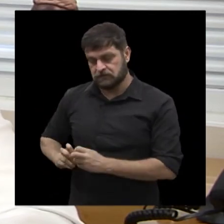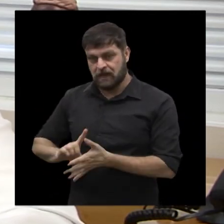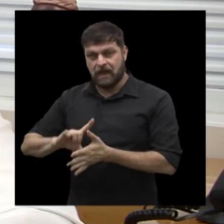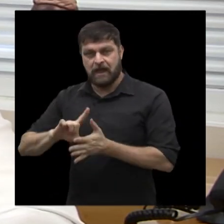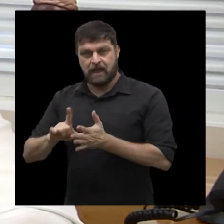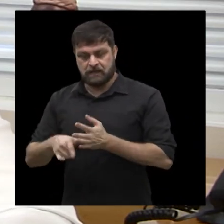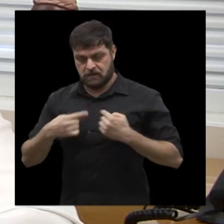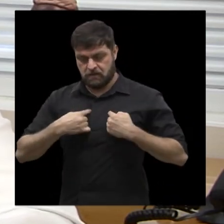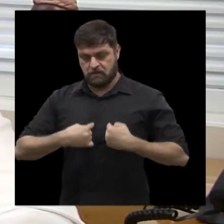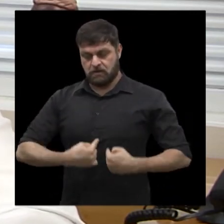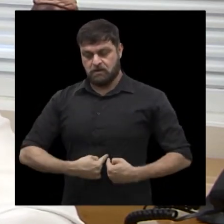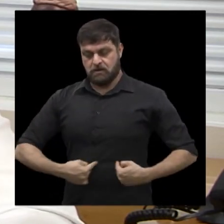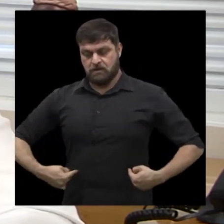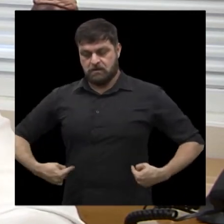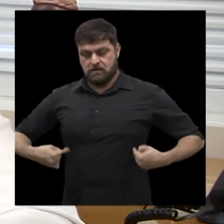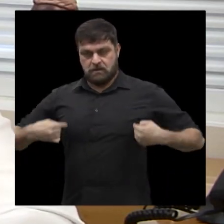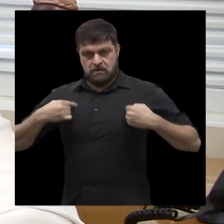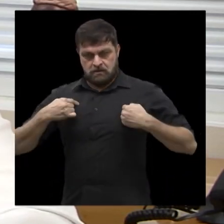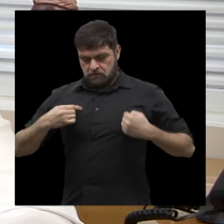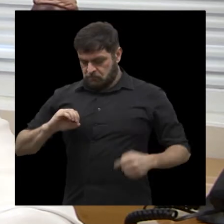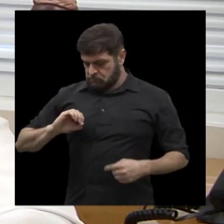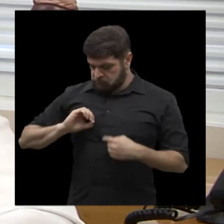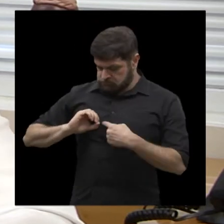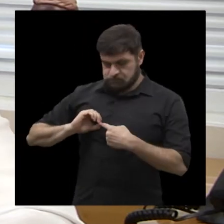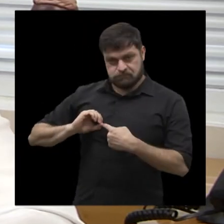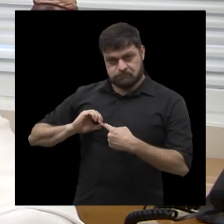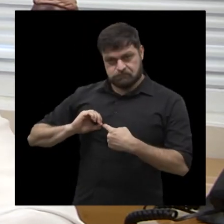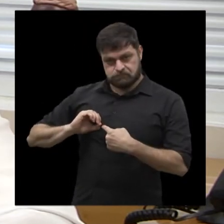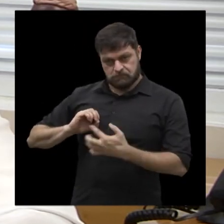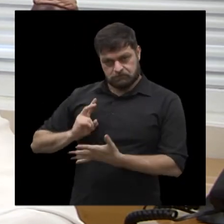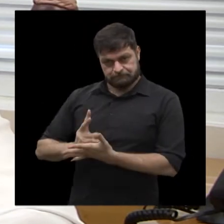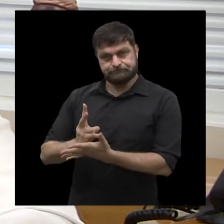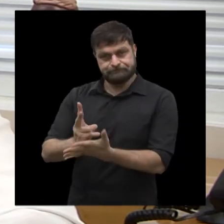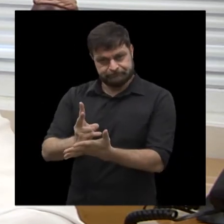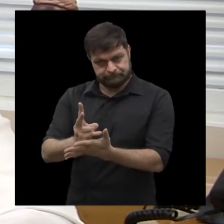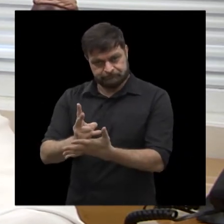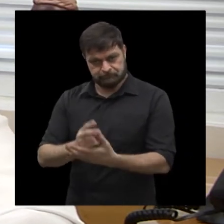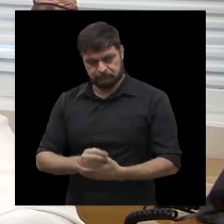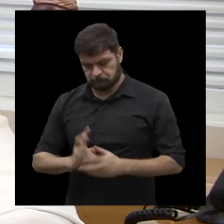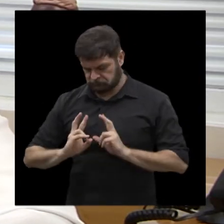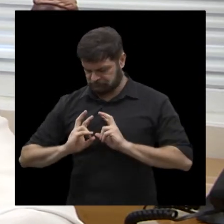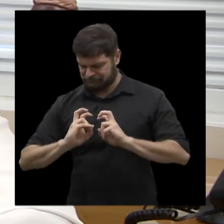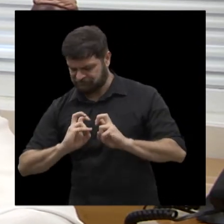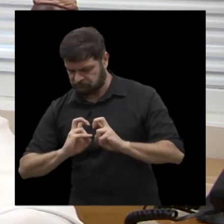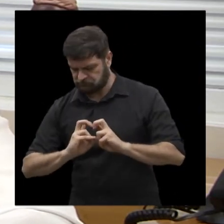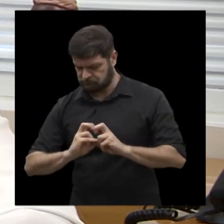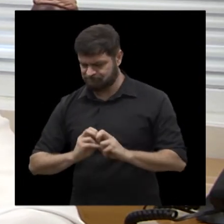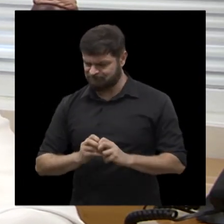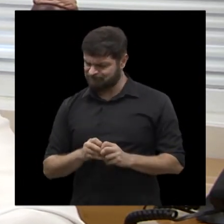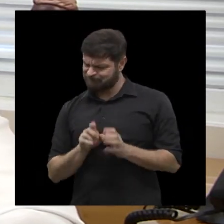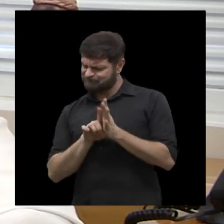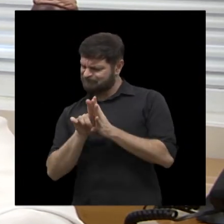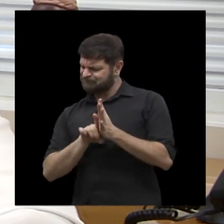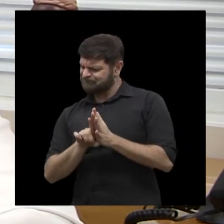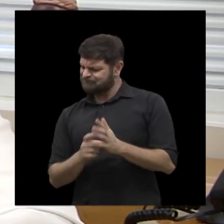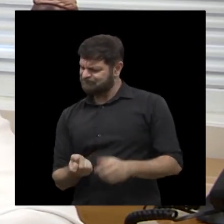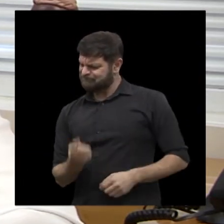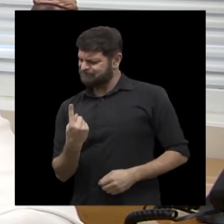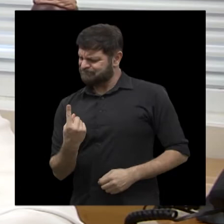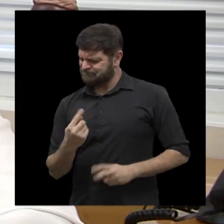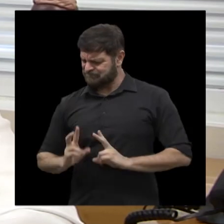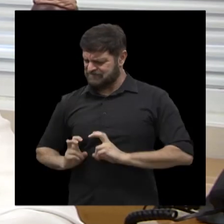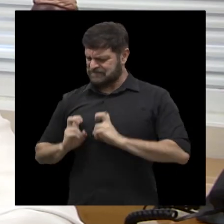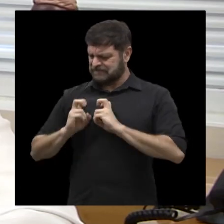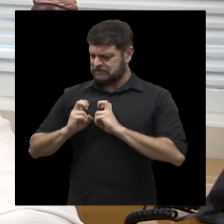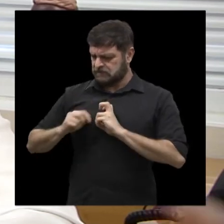quando ele aparece um nódulo em outro órgão. Um frequente é pulmão. Sim. Então aí você vê uma manchinha lá no pulmão, você vai atrás, às vezes é